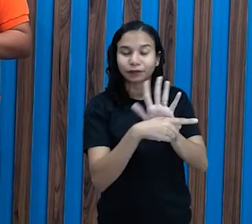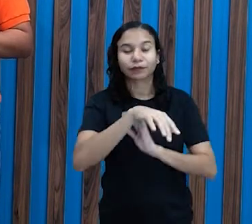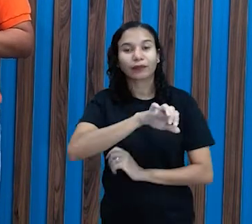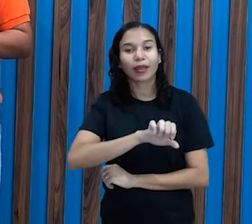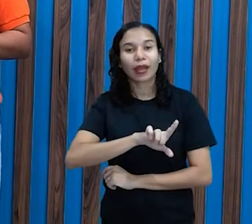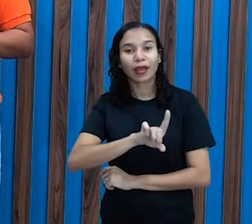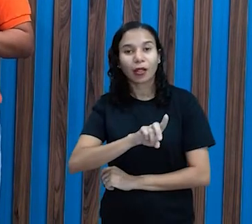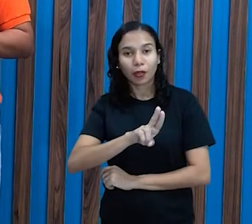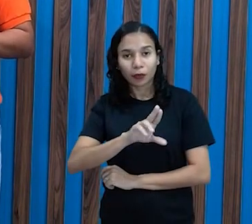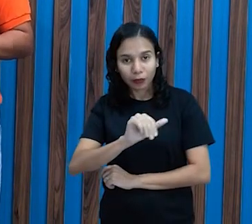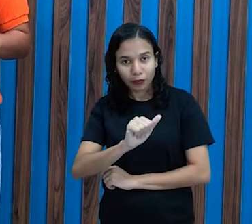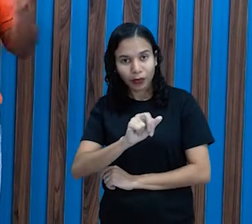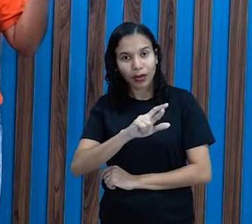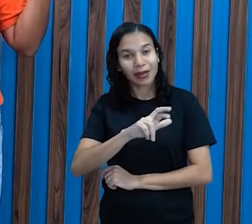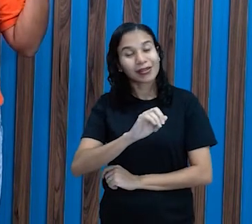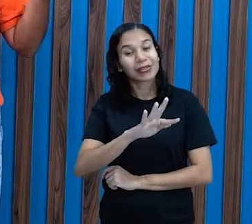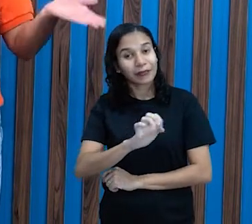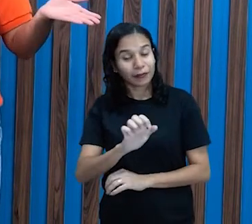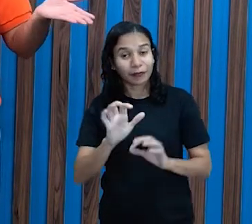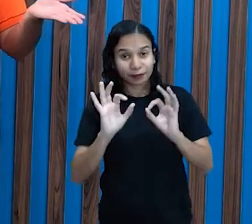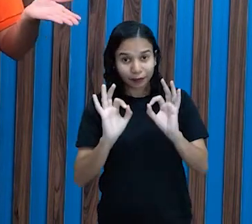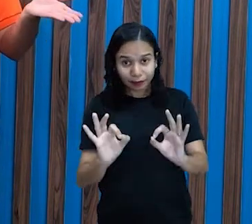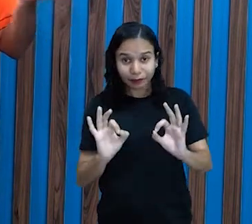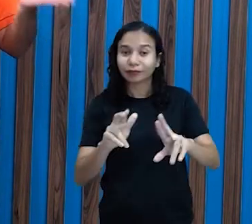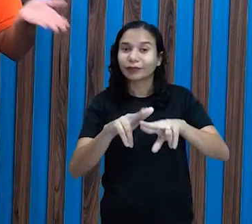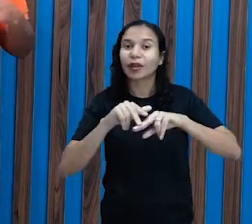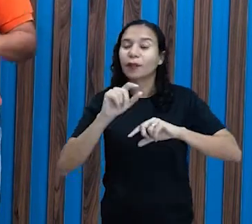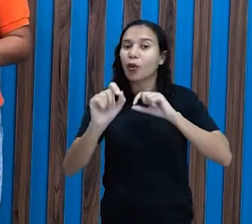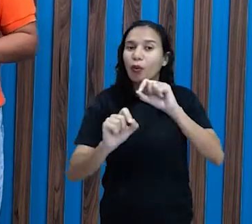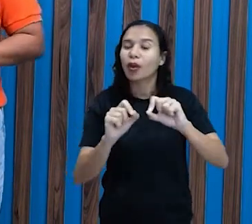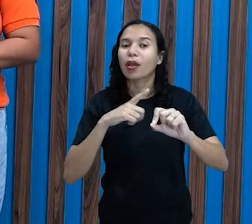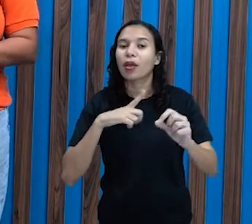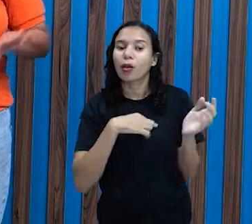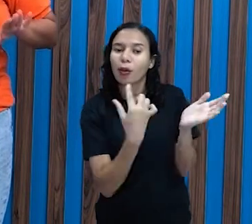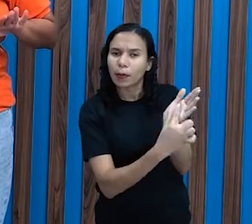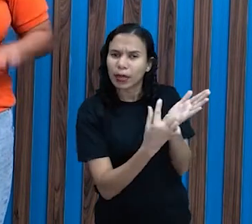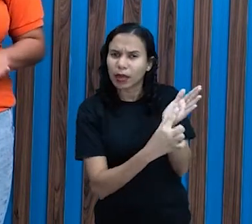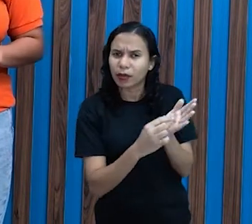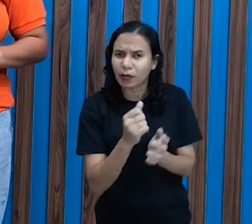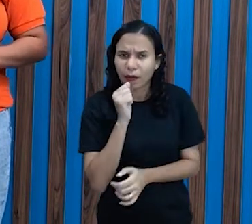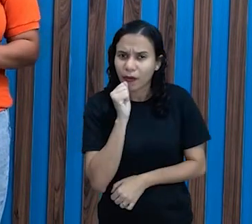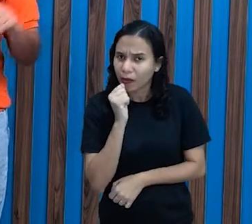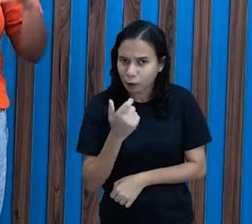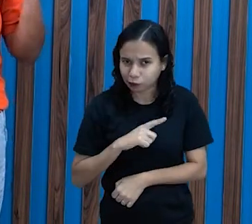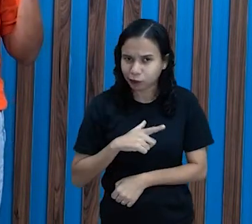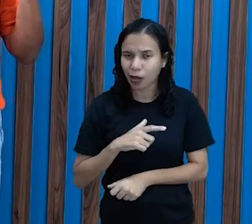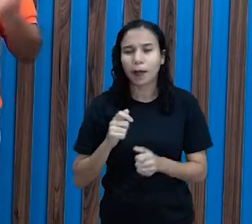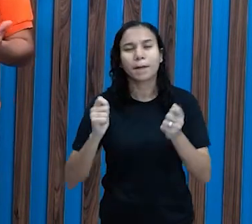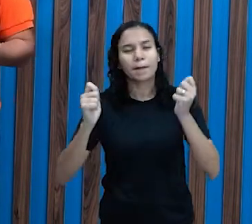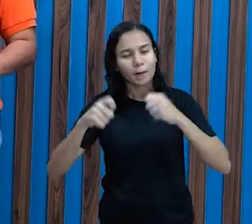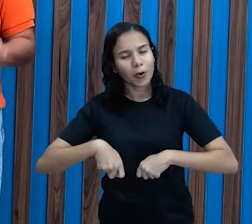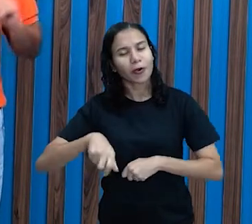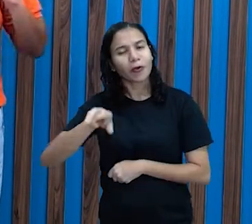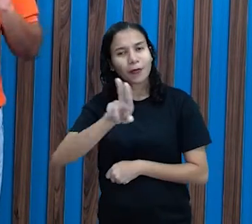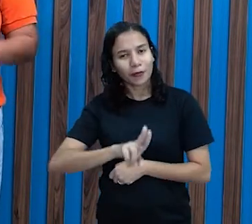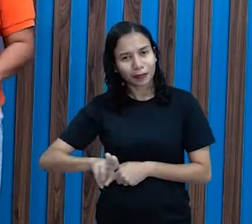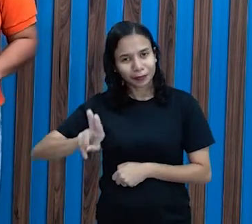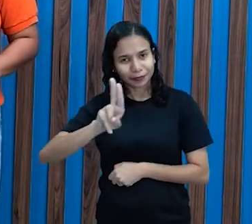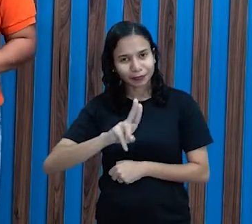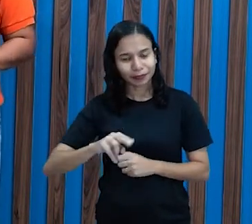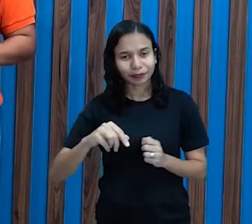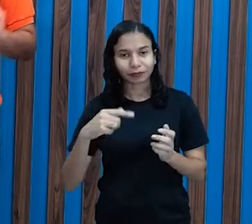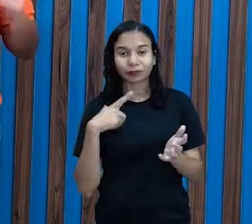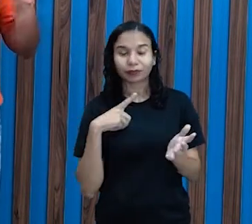Educa Recife, certo? Então, o aplicativo, caso vocês ainda não tenham, vocês podem baixar